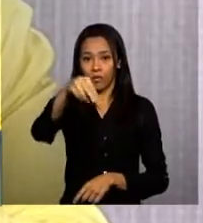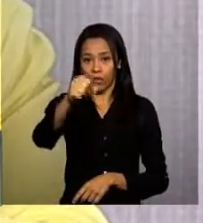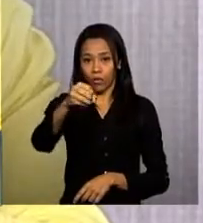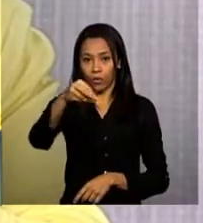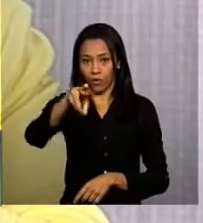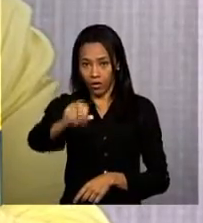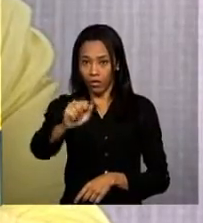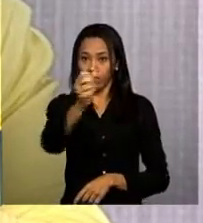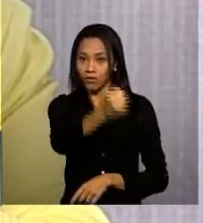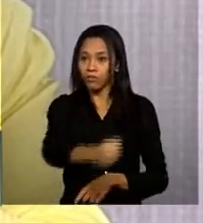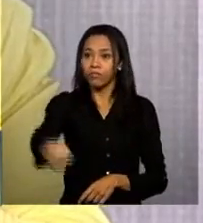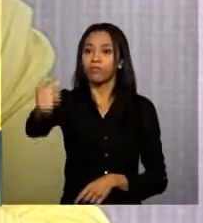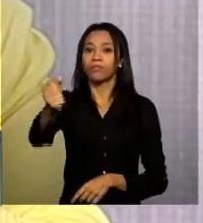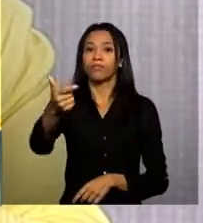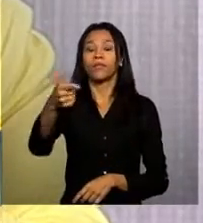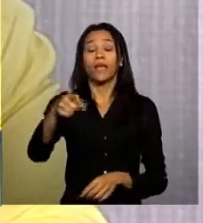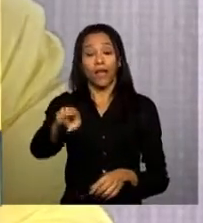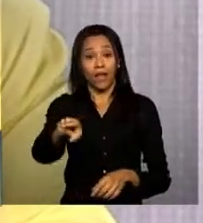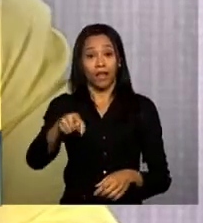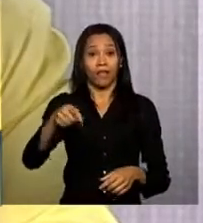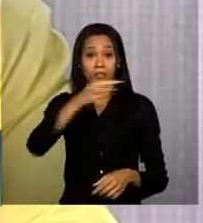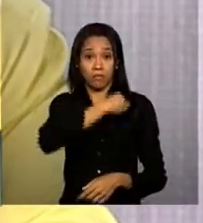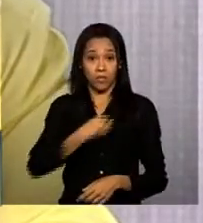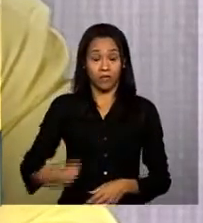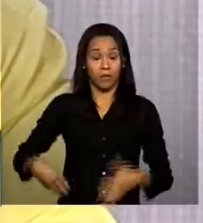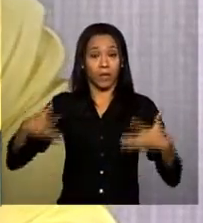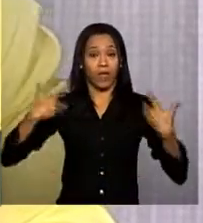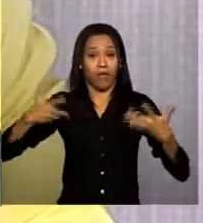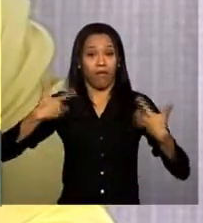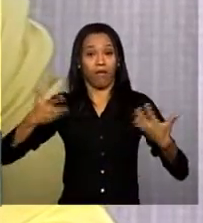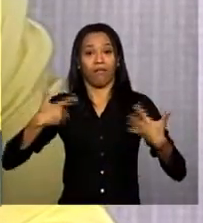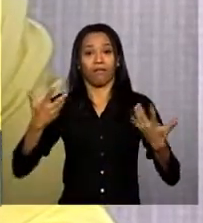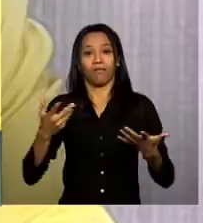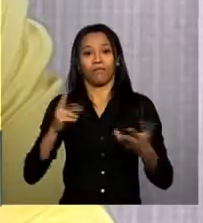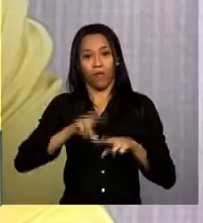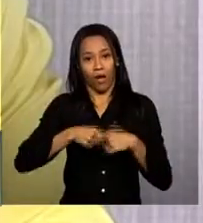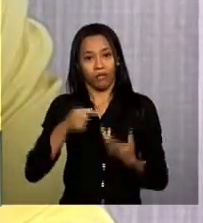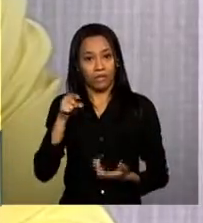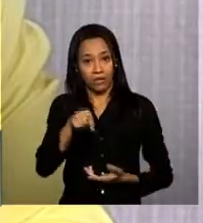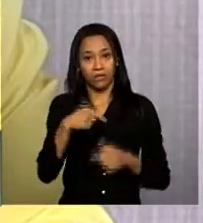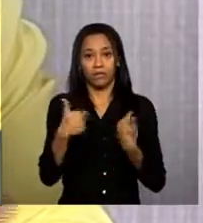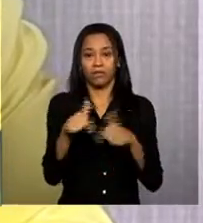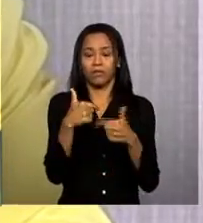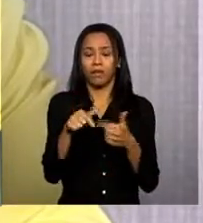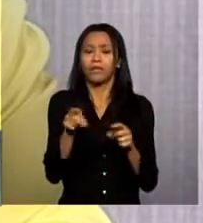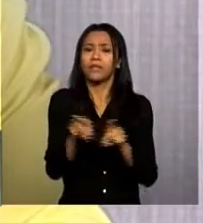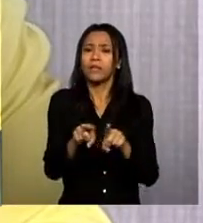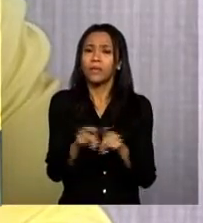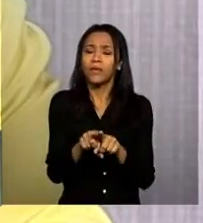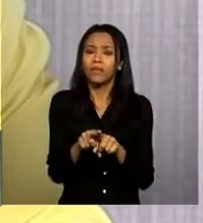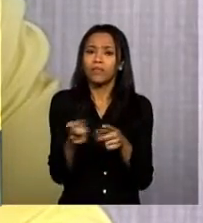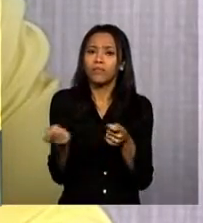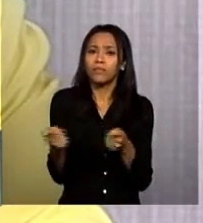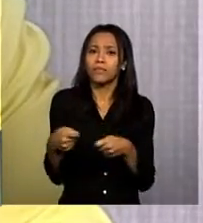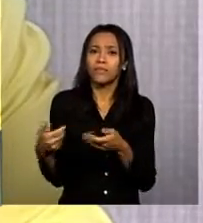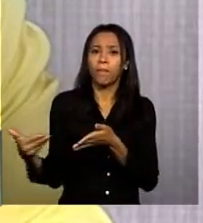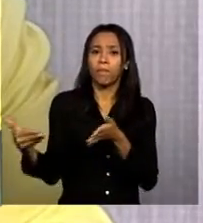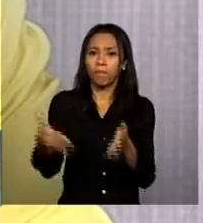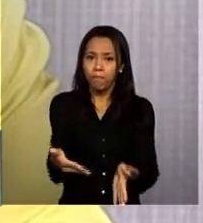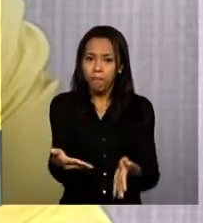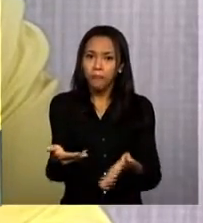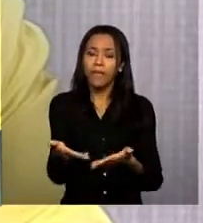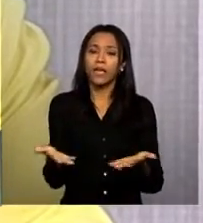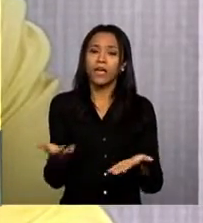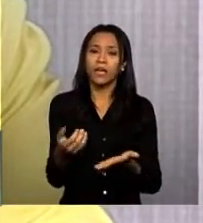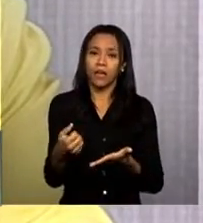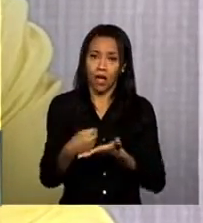bastante feliz e empolgada com essa iniciativa, ministra, e poder participar e contribuir, e